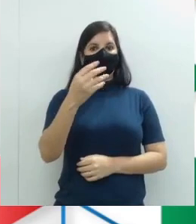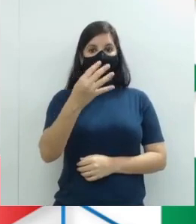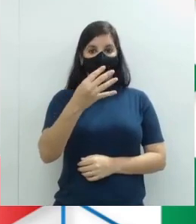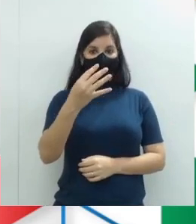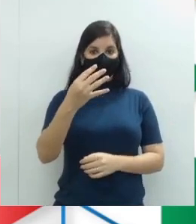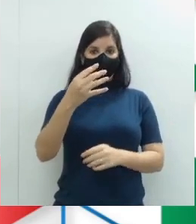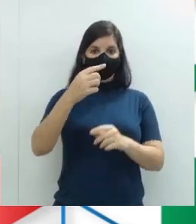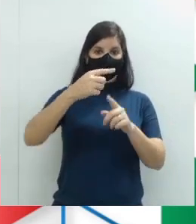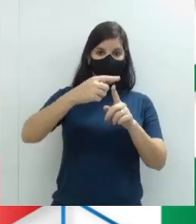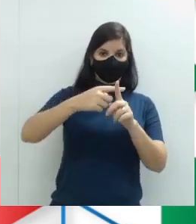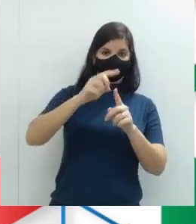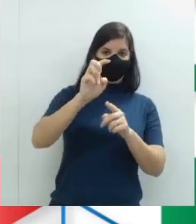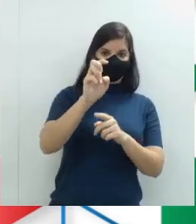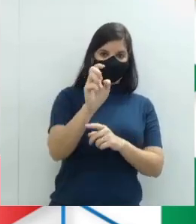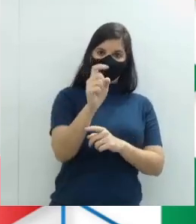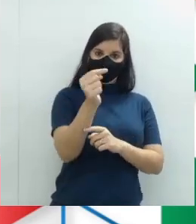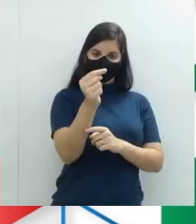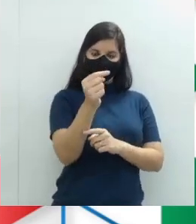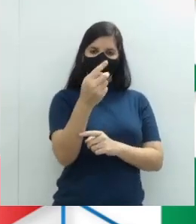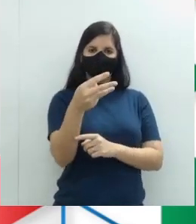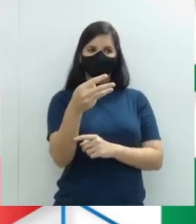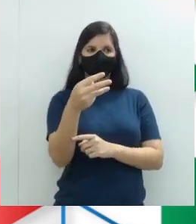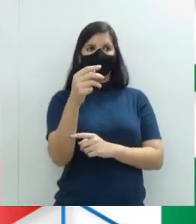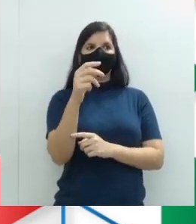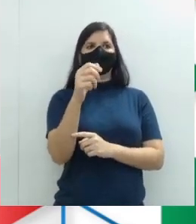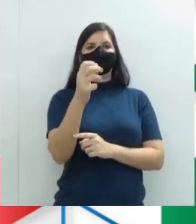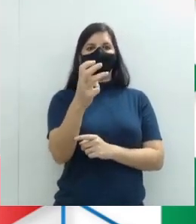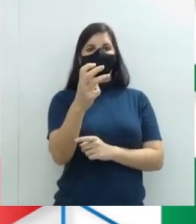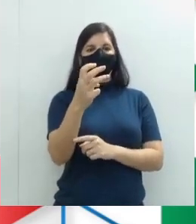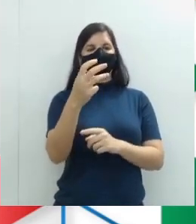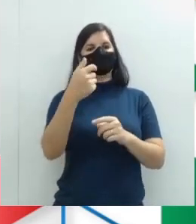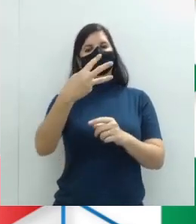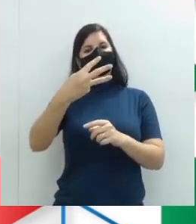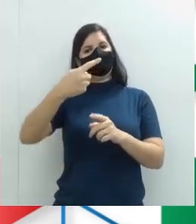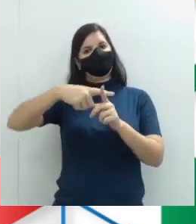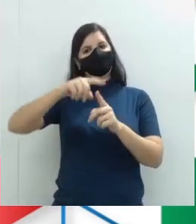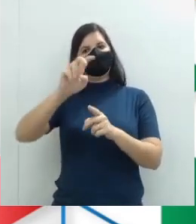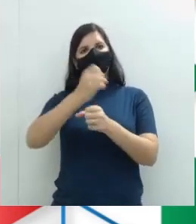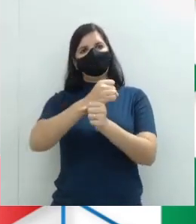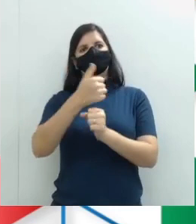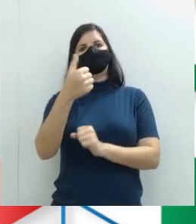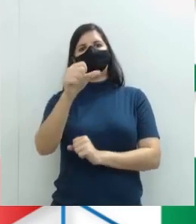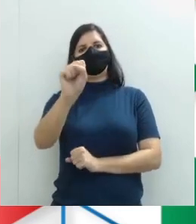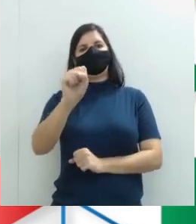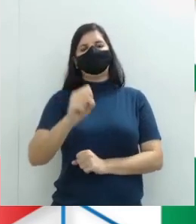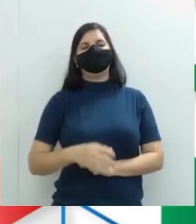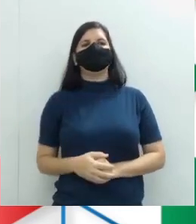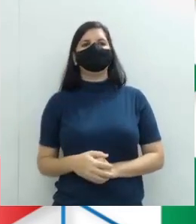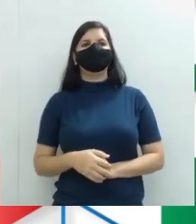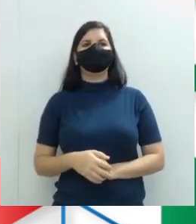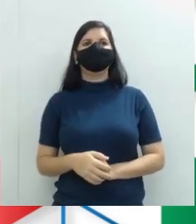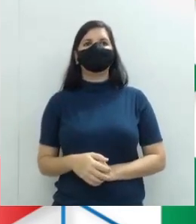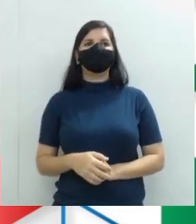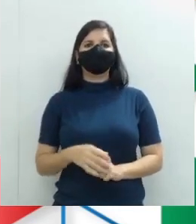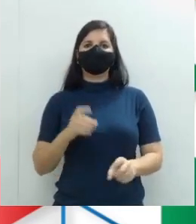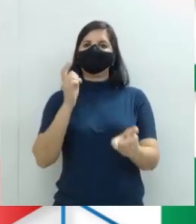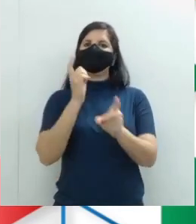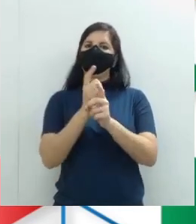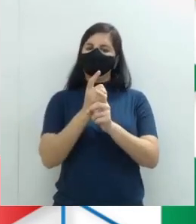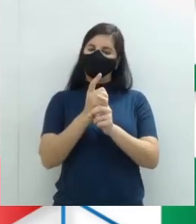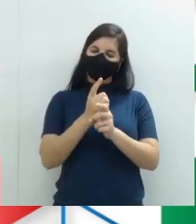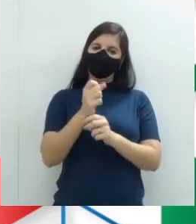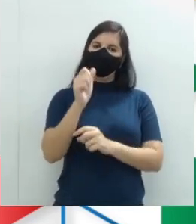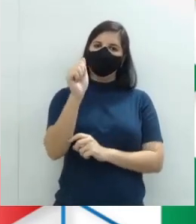A4 menos 1 dá 3. Quem foi A3? 13. 13 mais 5 dá quanto? 18. Esse cara